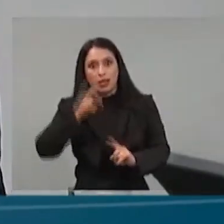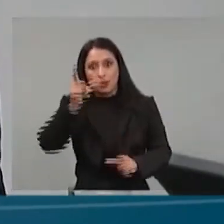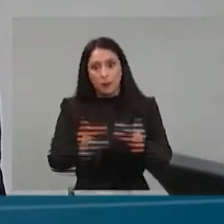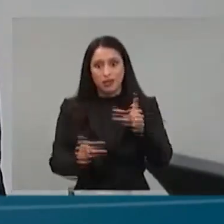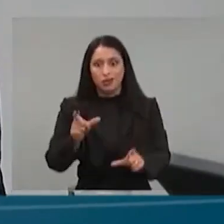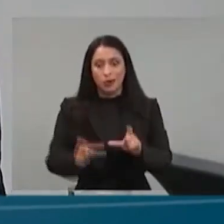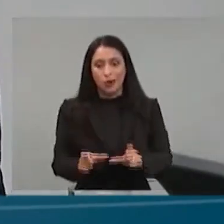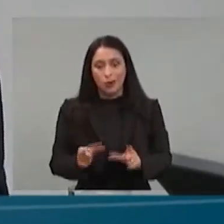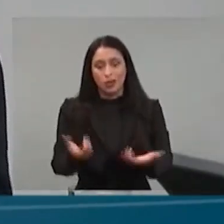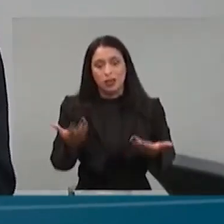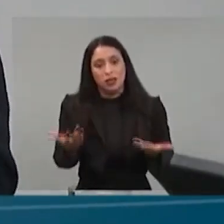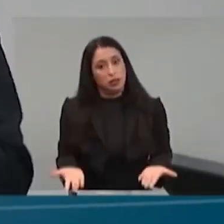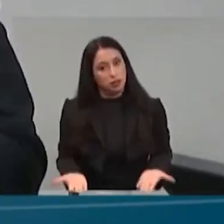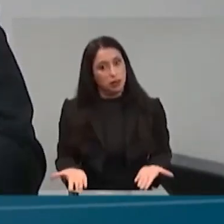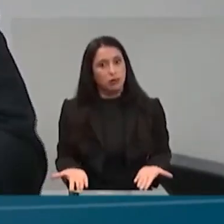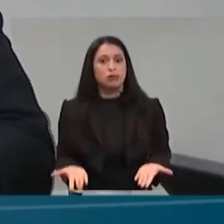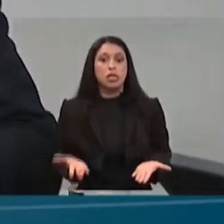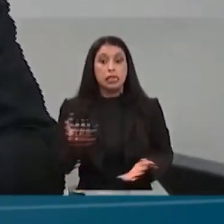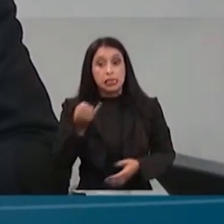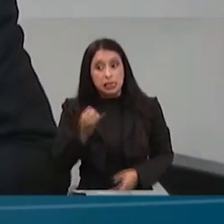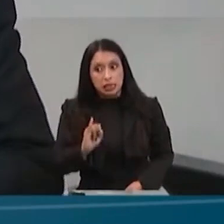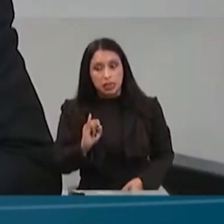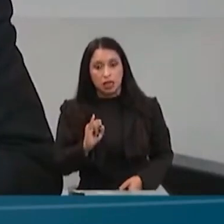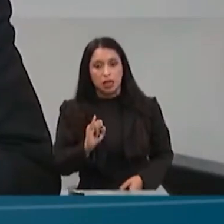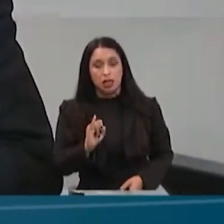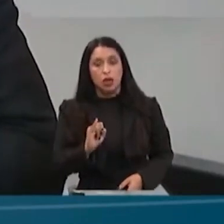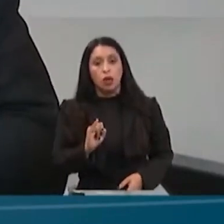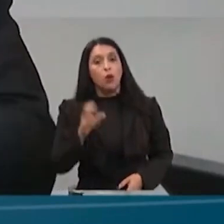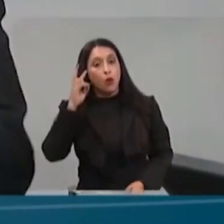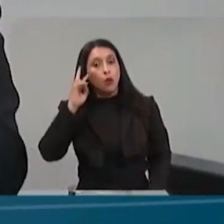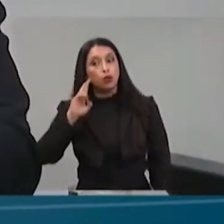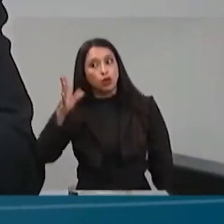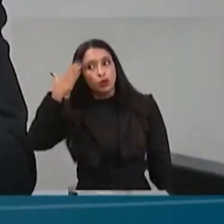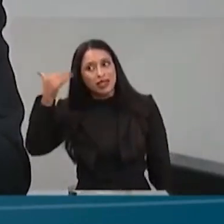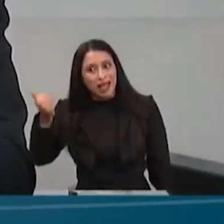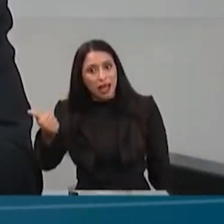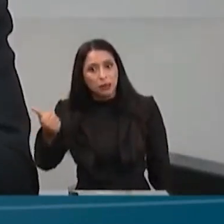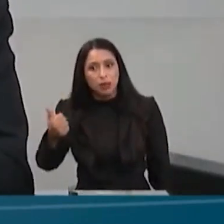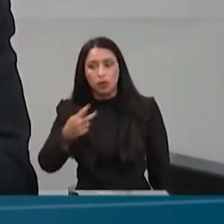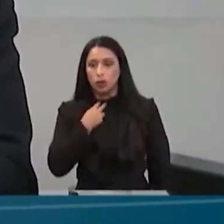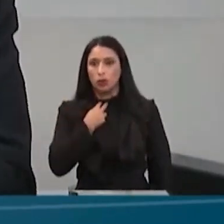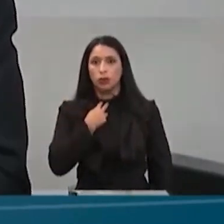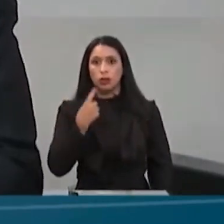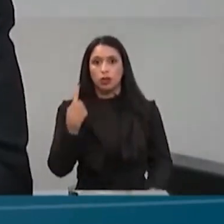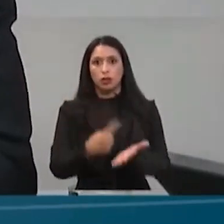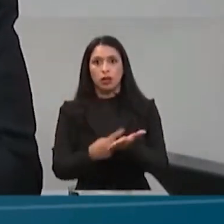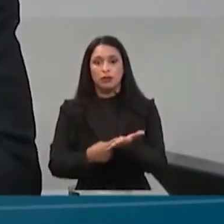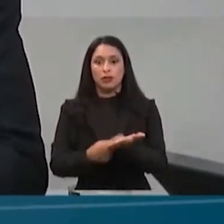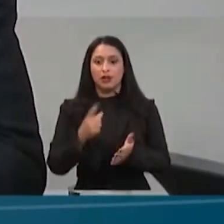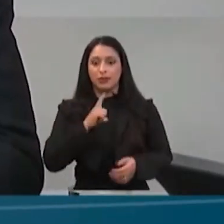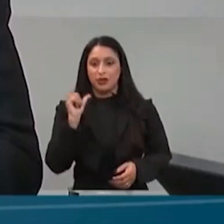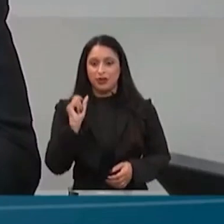pessoas sequestradas, não é, o dono desse depósito não pode ficar renovando o aluguel fingindo que